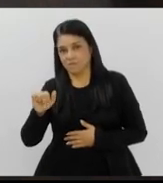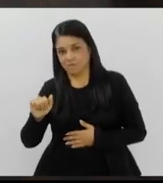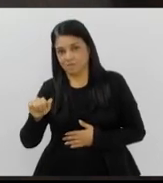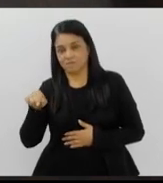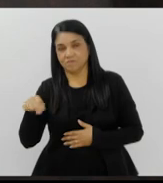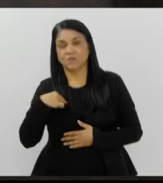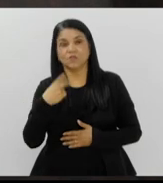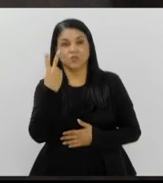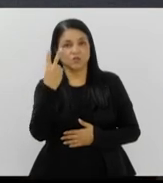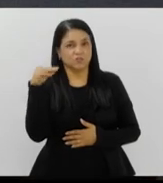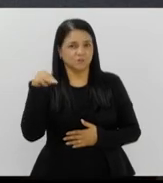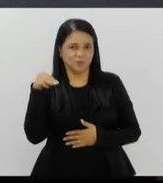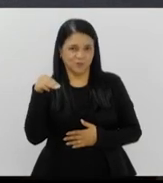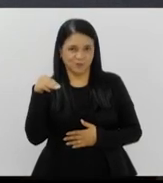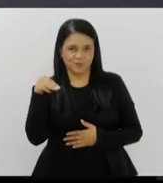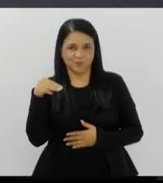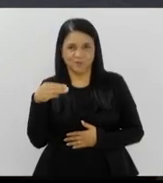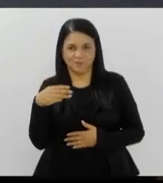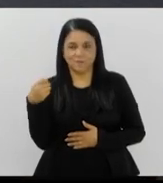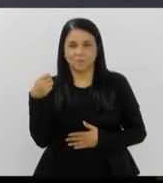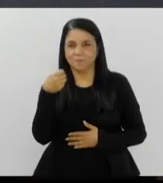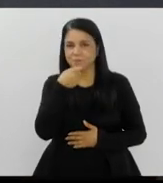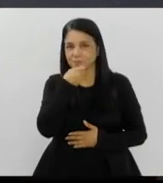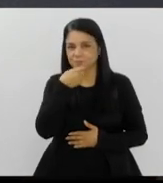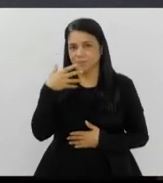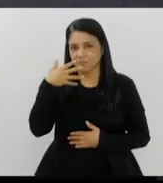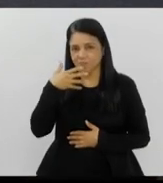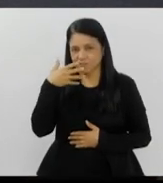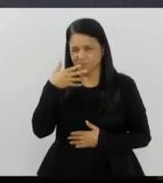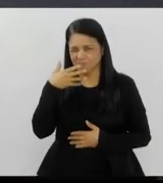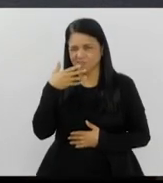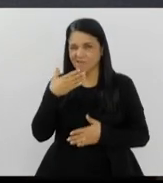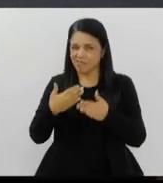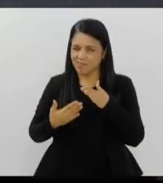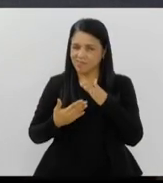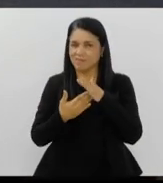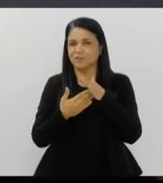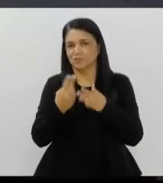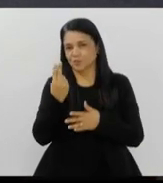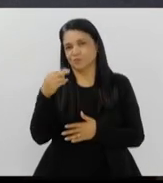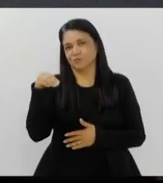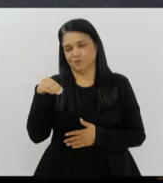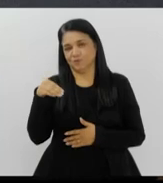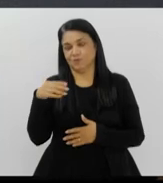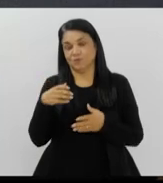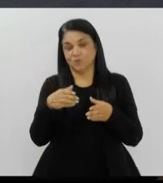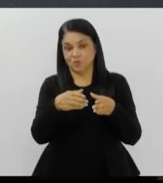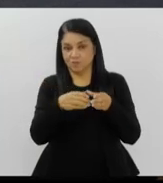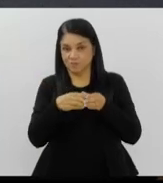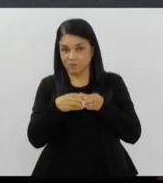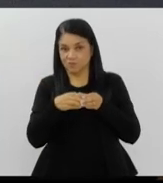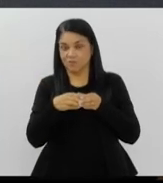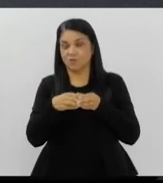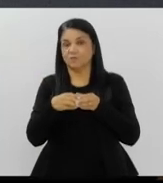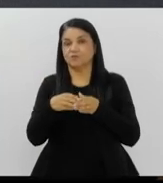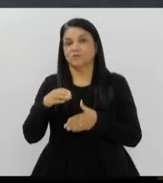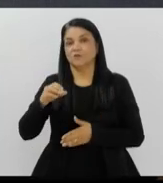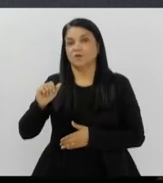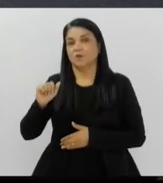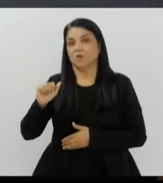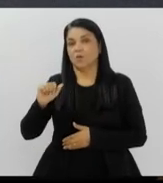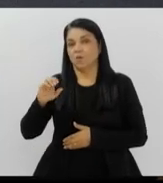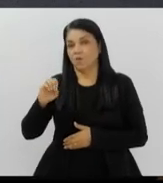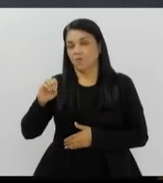Dispõe de 2 minutos. Estou restringindo a fala porque eu estou recebendo uma comitiva da UNALI, que é a União dos